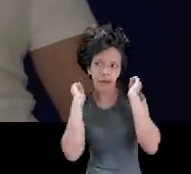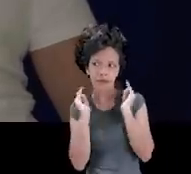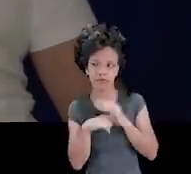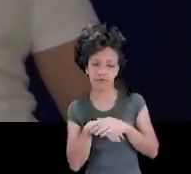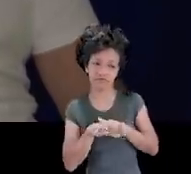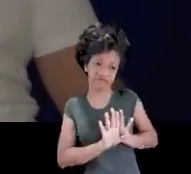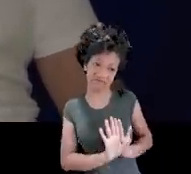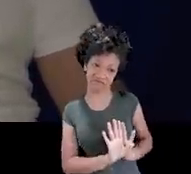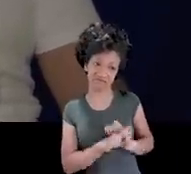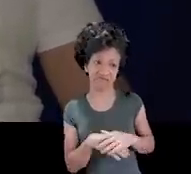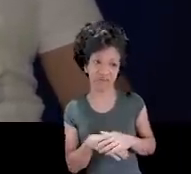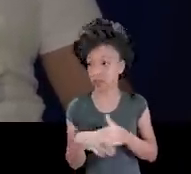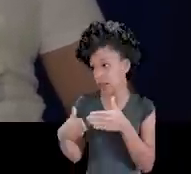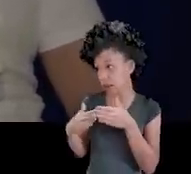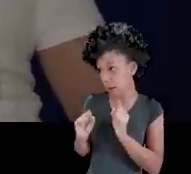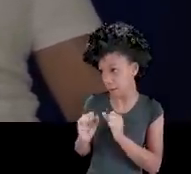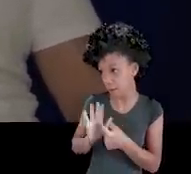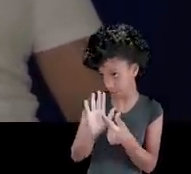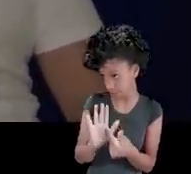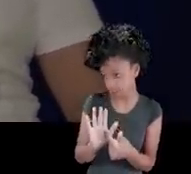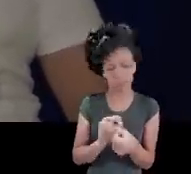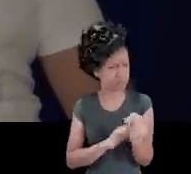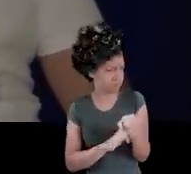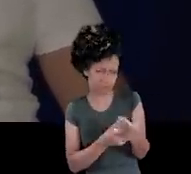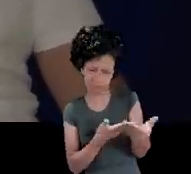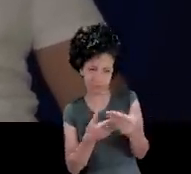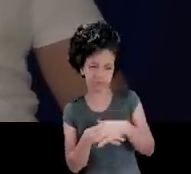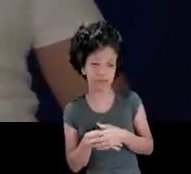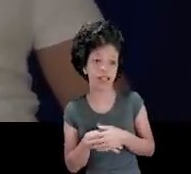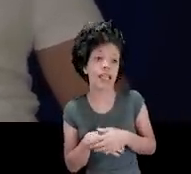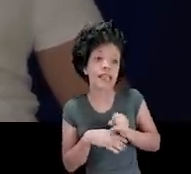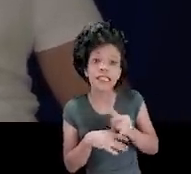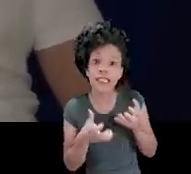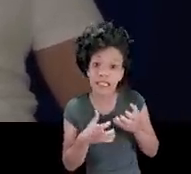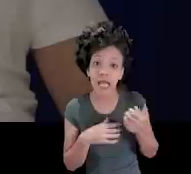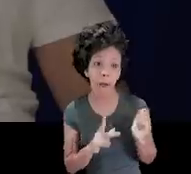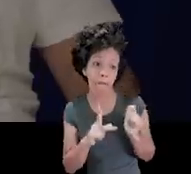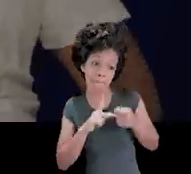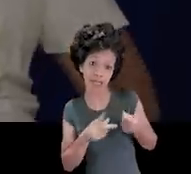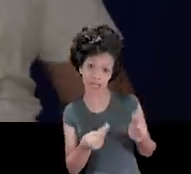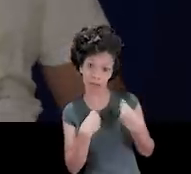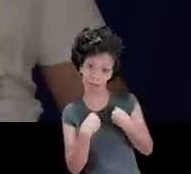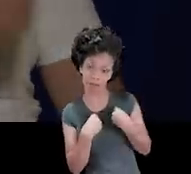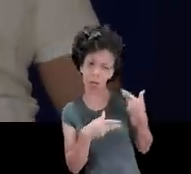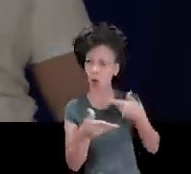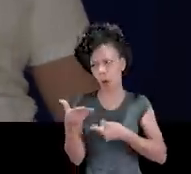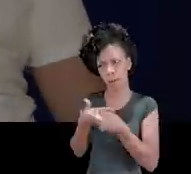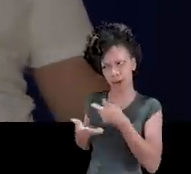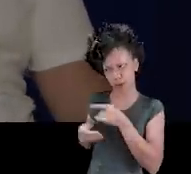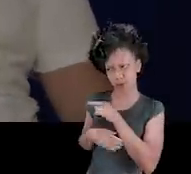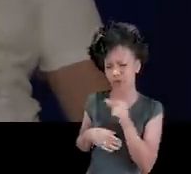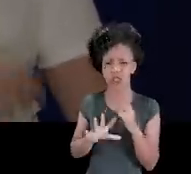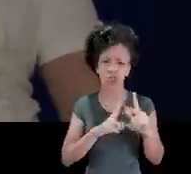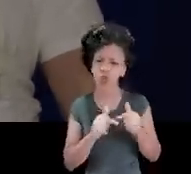eu posso, com a permissão de vocês, posso tomar a palavra? Claro. O que deve é mandar um pix para mim, eu compartilho com vocês e